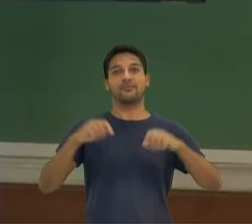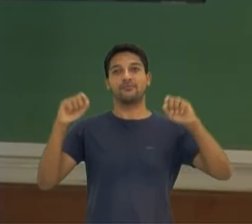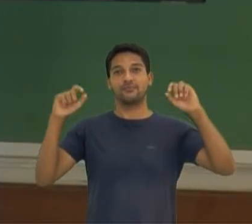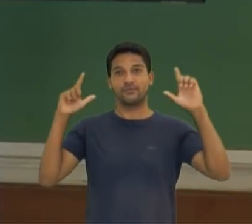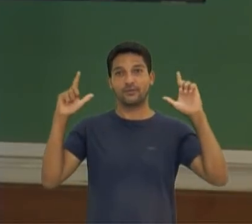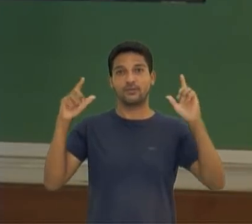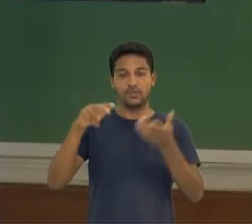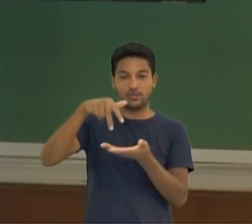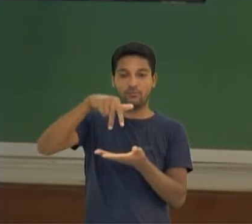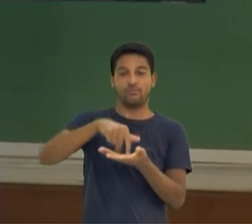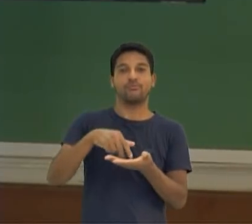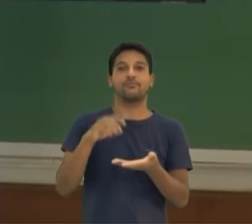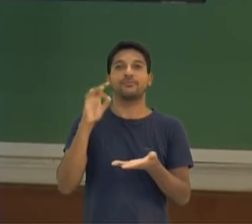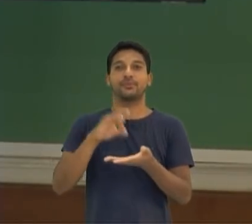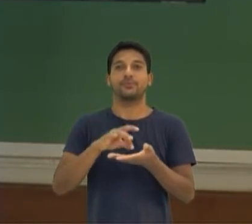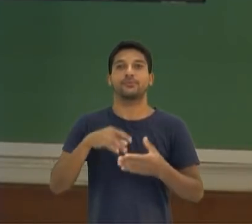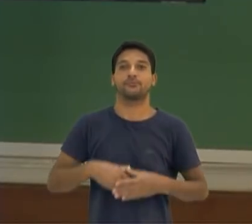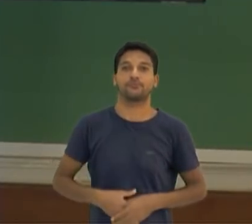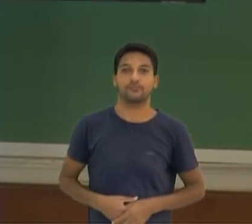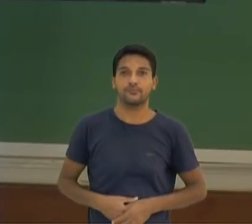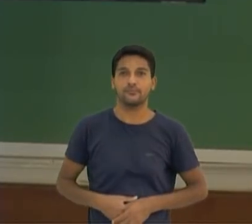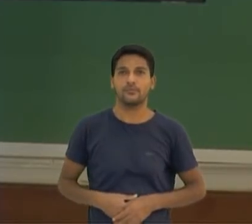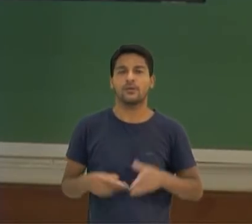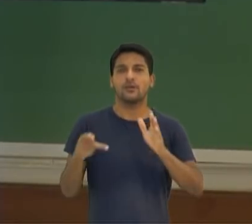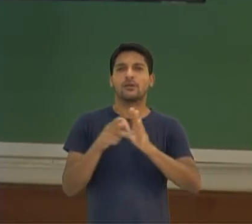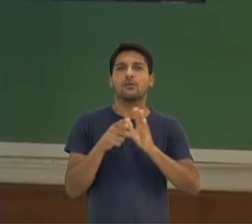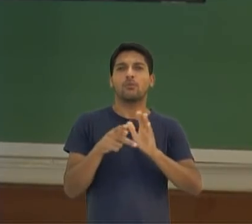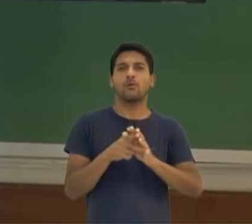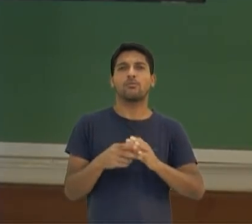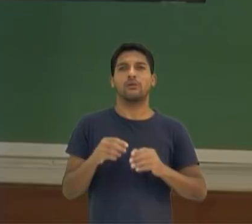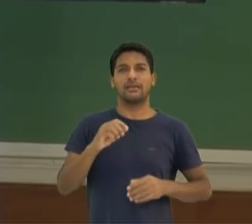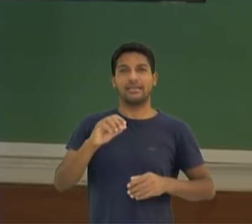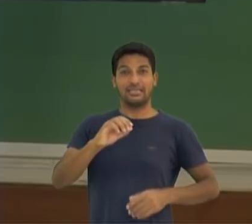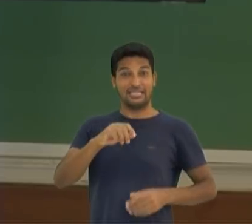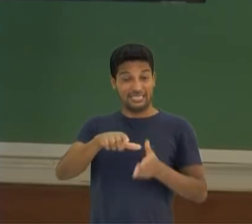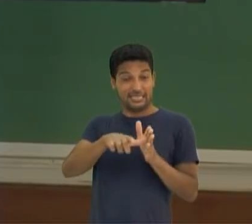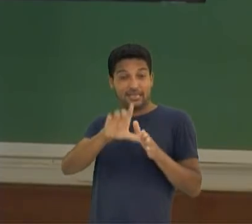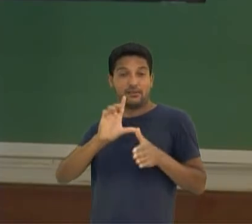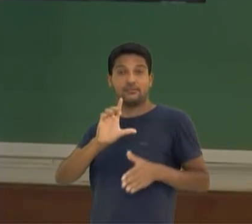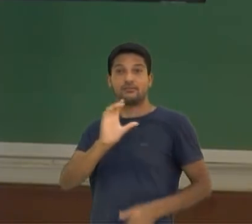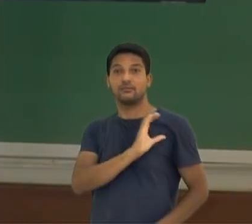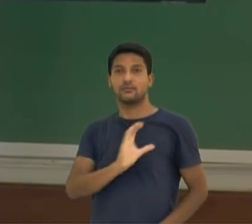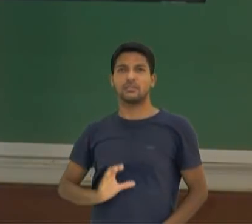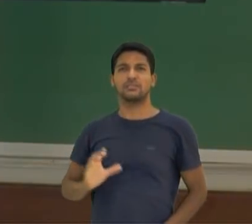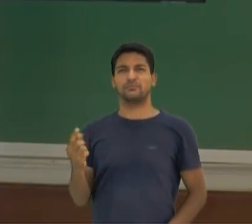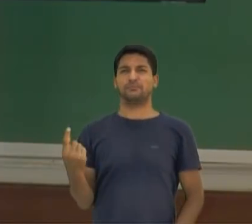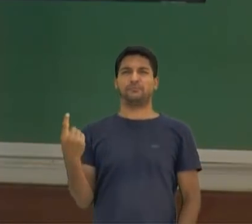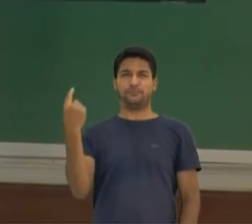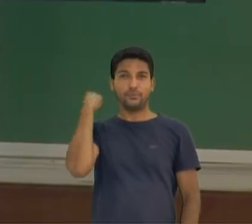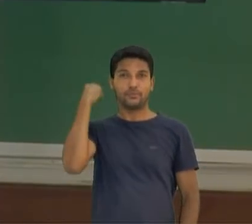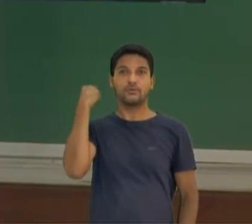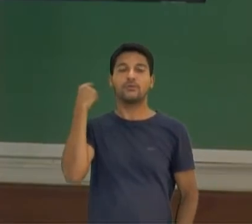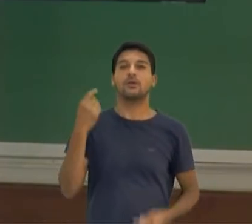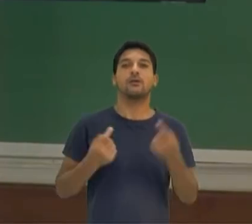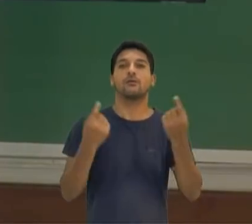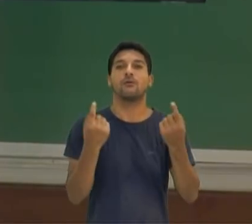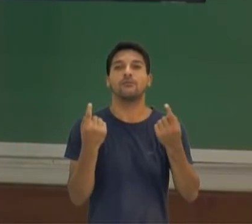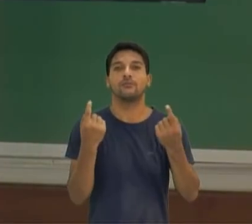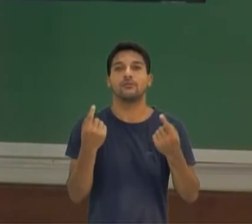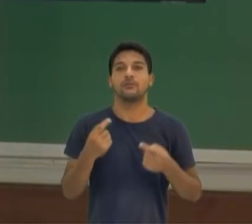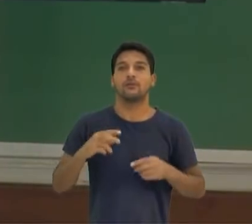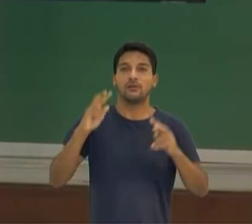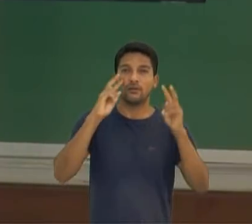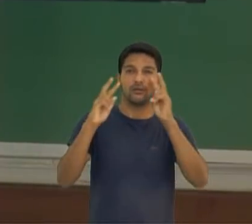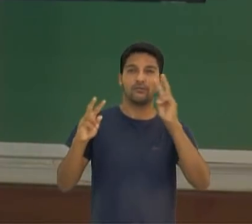posição original, pessoal. Que substâncias eram conhecidas antes de Cristo? Justifique. Vamos lá, então. Segundo relatos